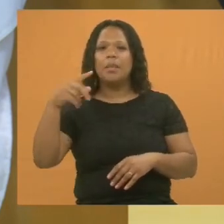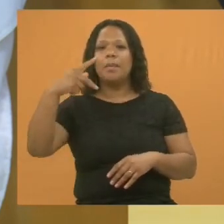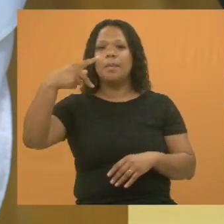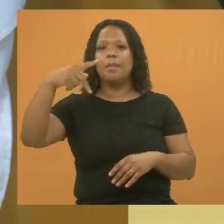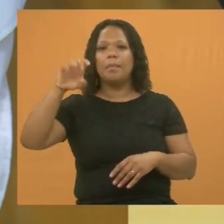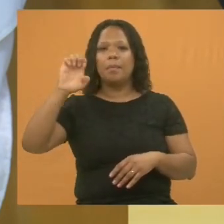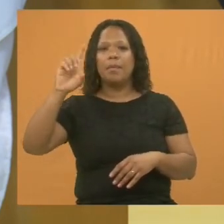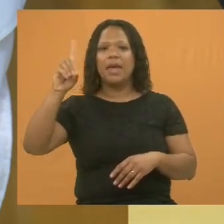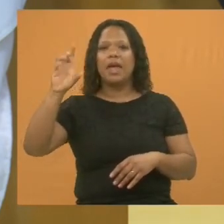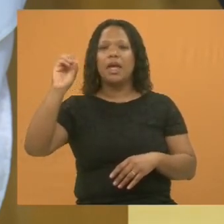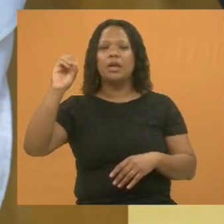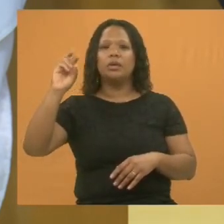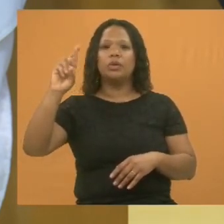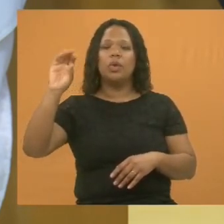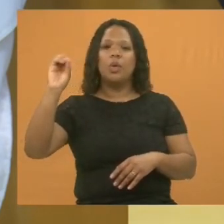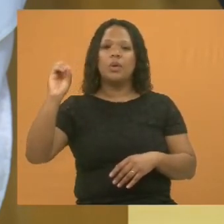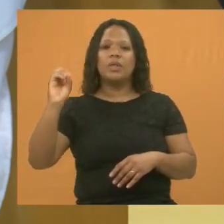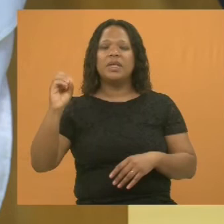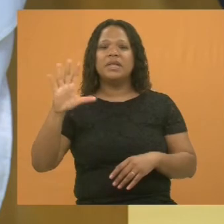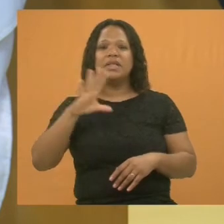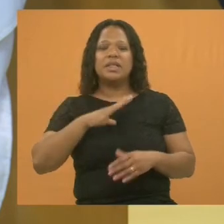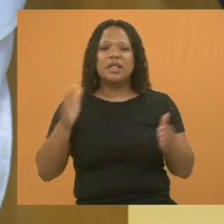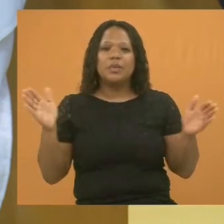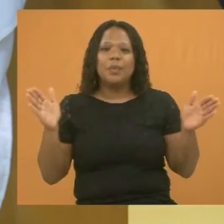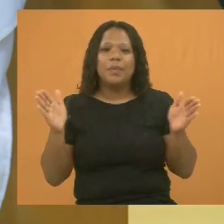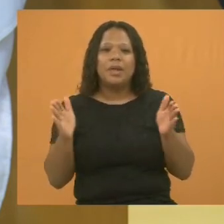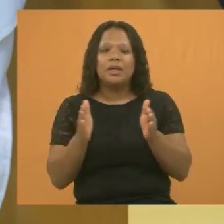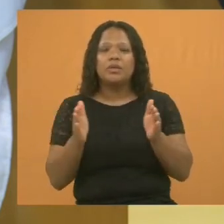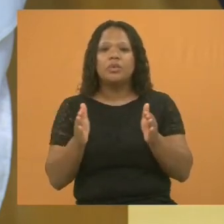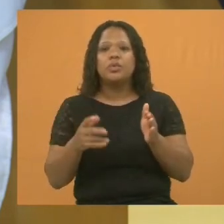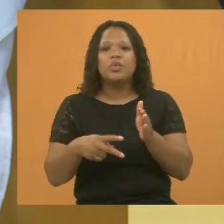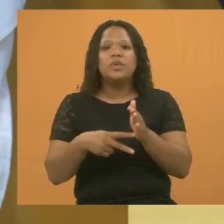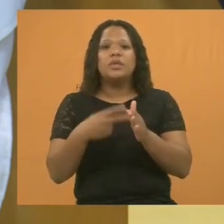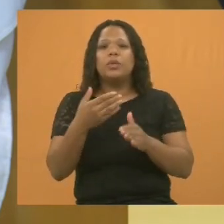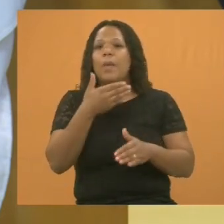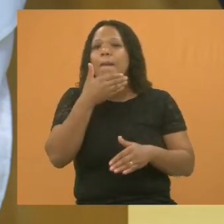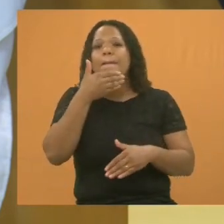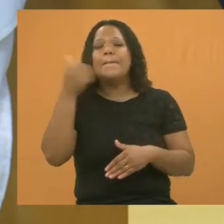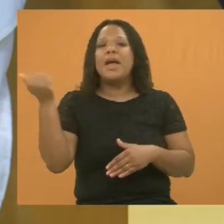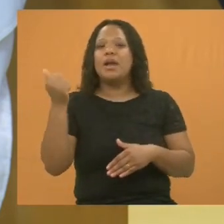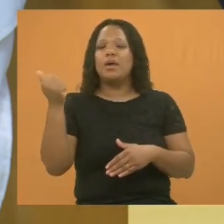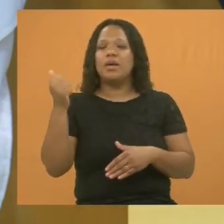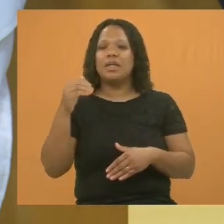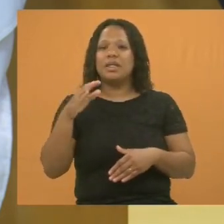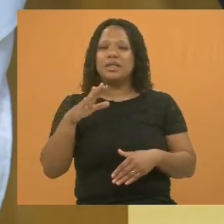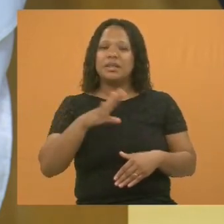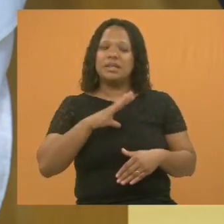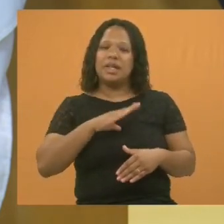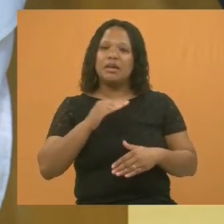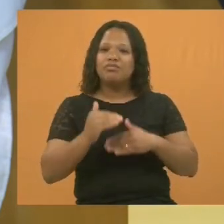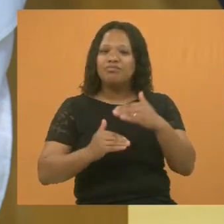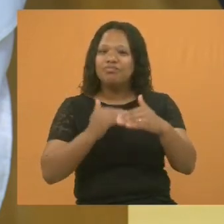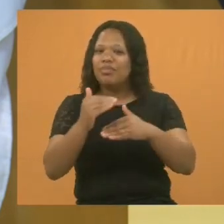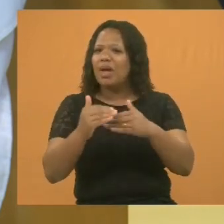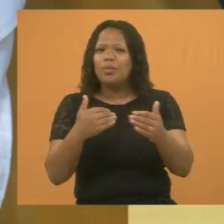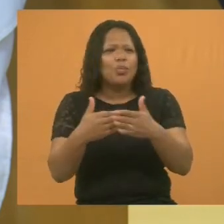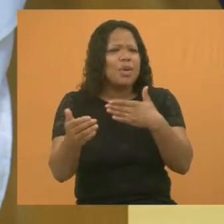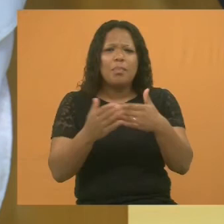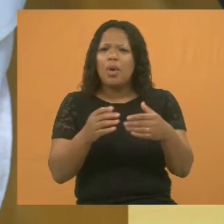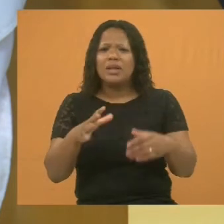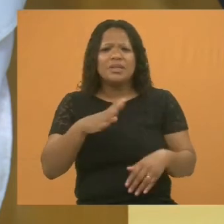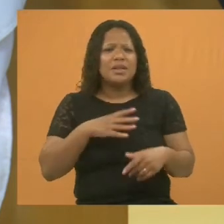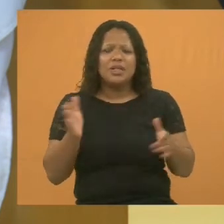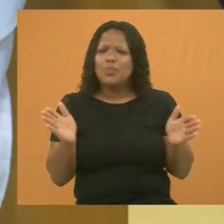Brasil. E o segundo maior índice de desenvolvimento urbano. Então, tamanho não é documento, ela é a